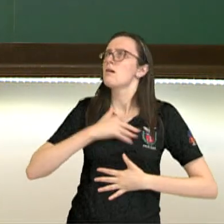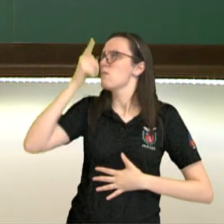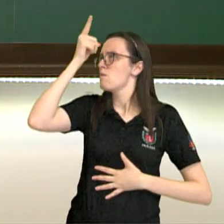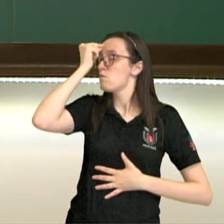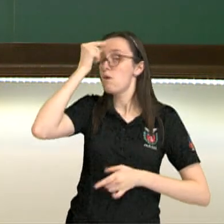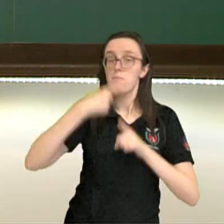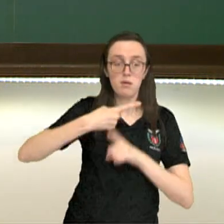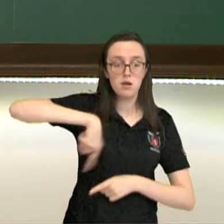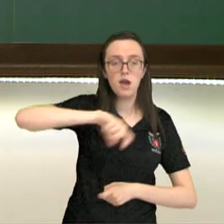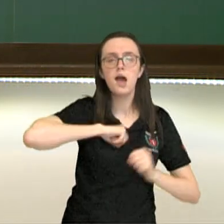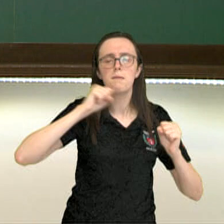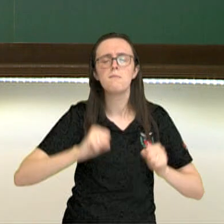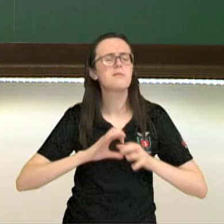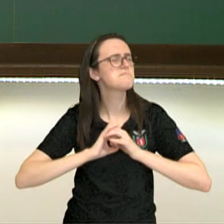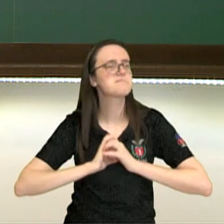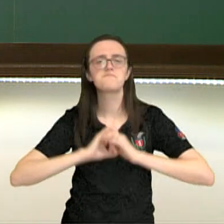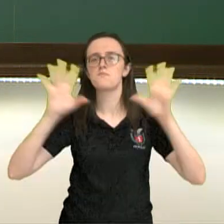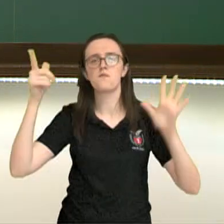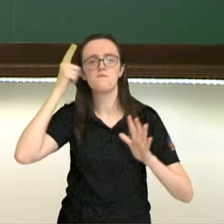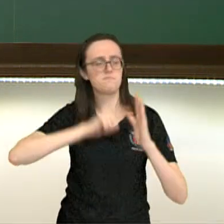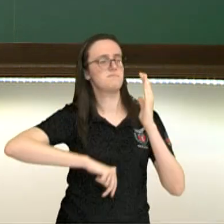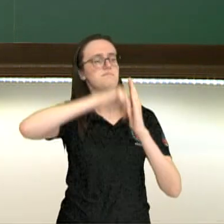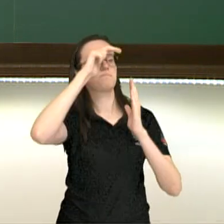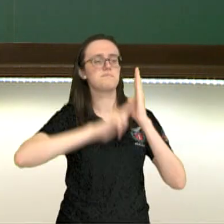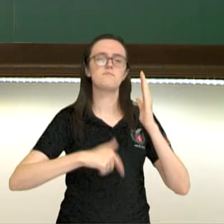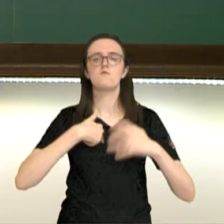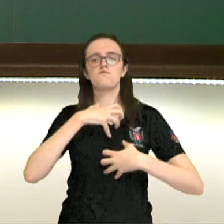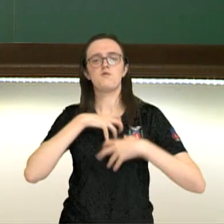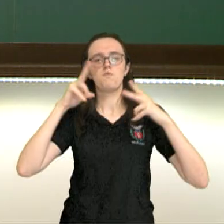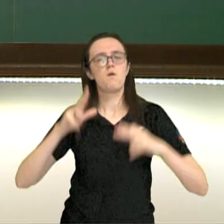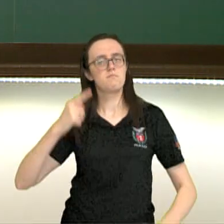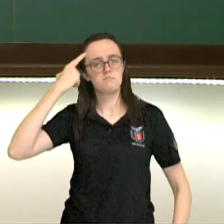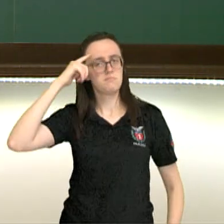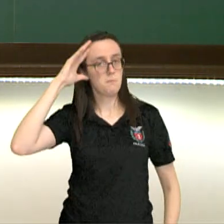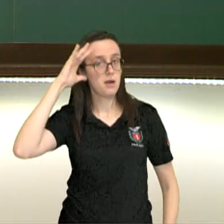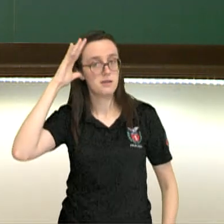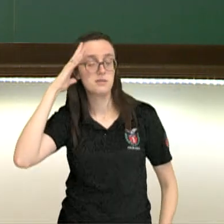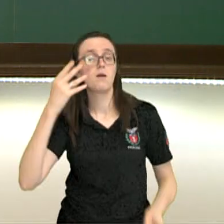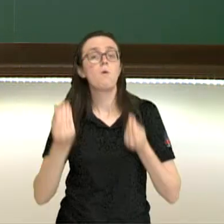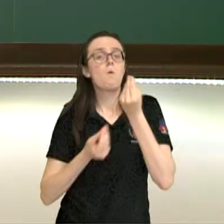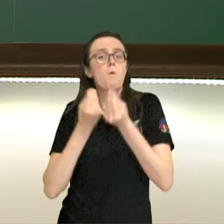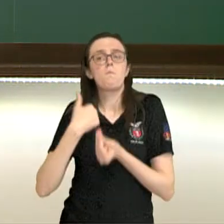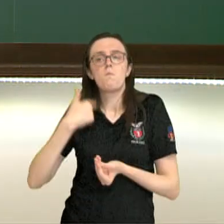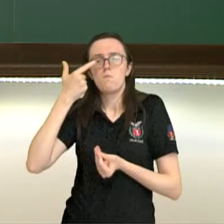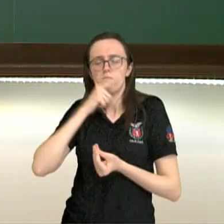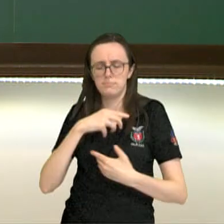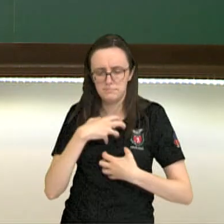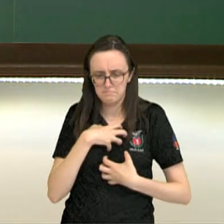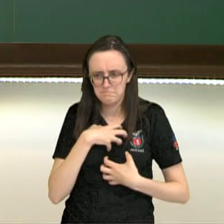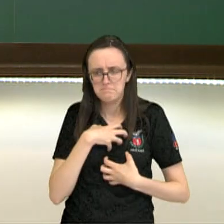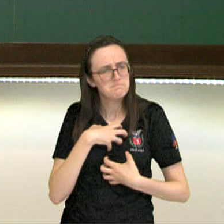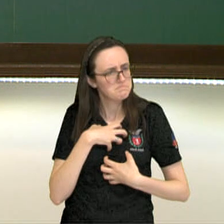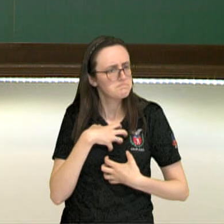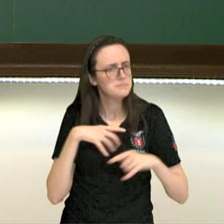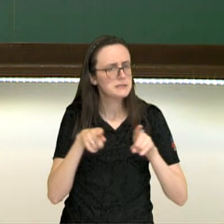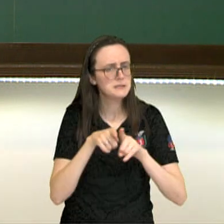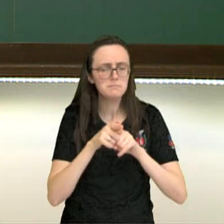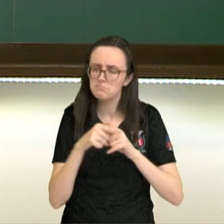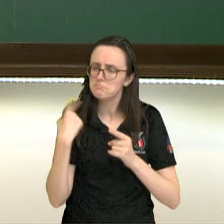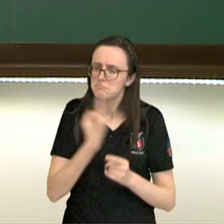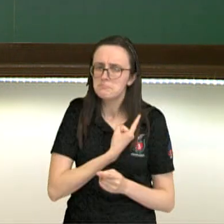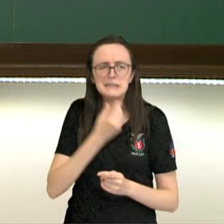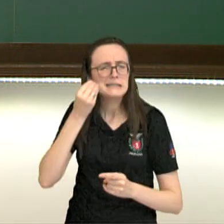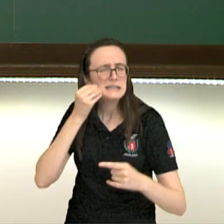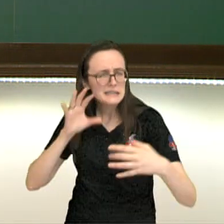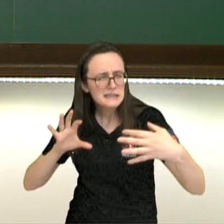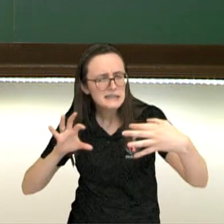agora eles podem ser livres para retratar como eles pensam, como eles têm, como sentem, e não mais próximo do